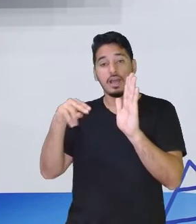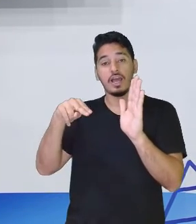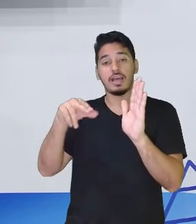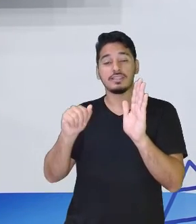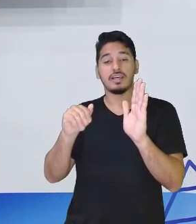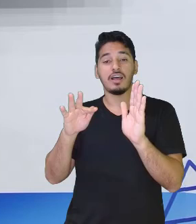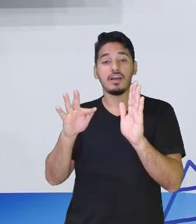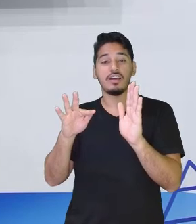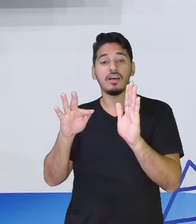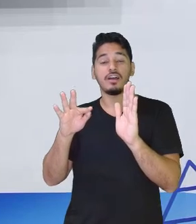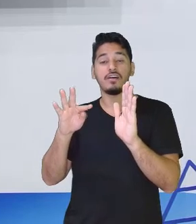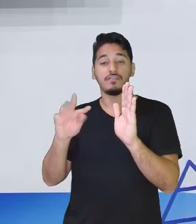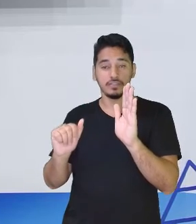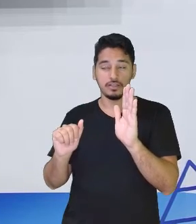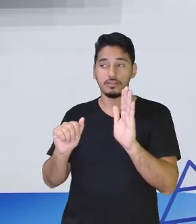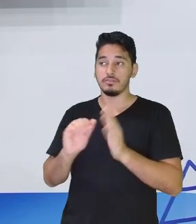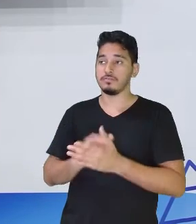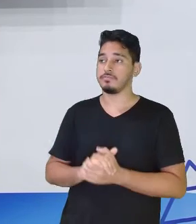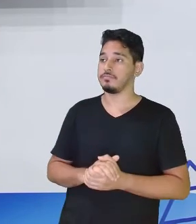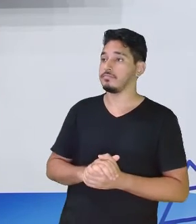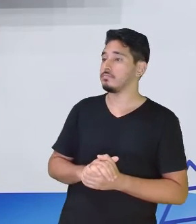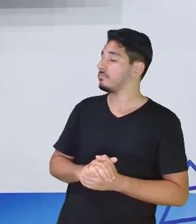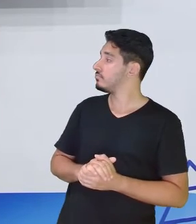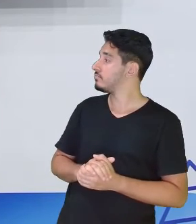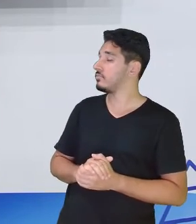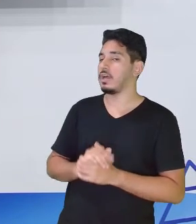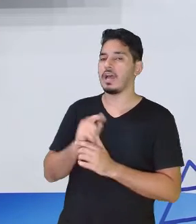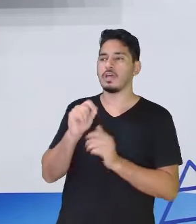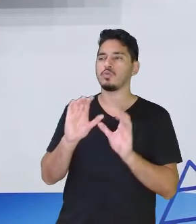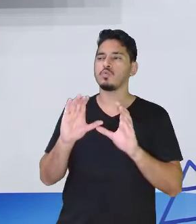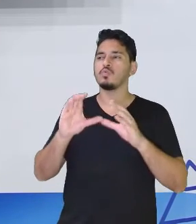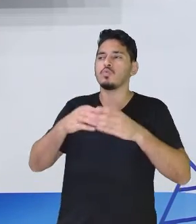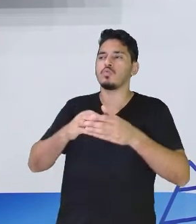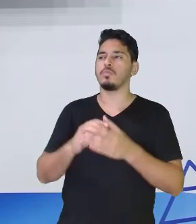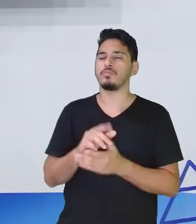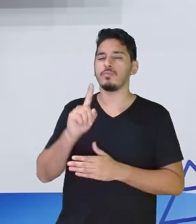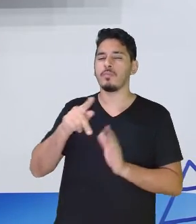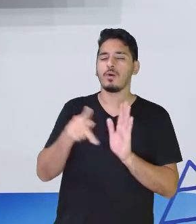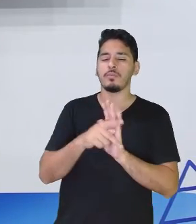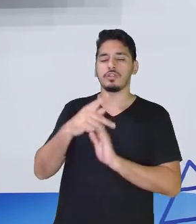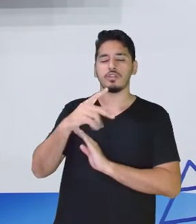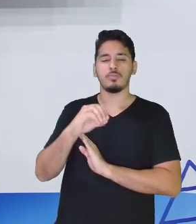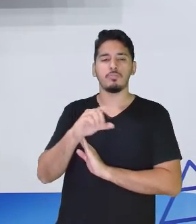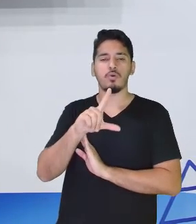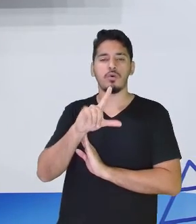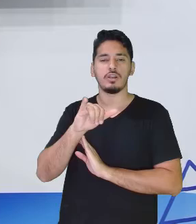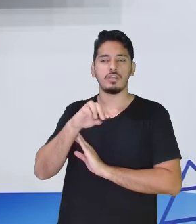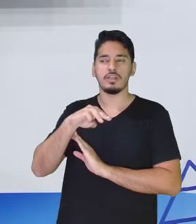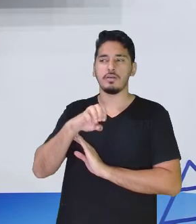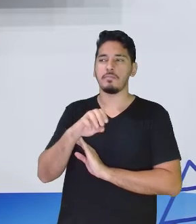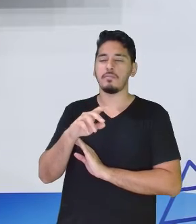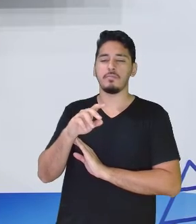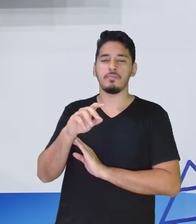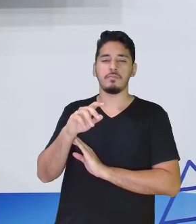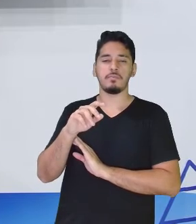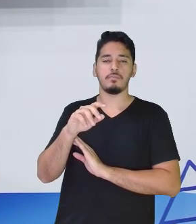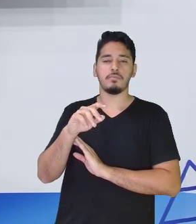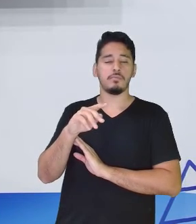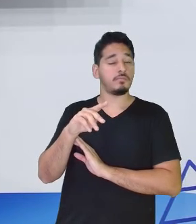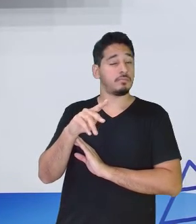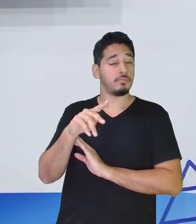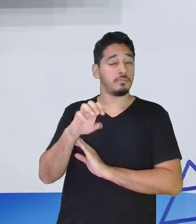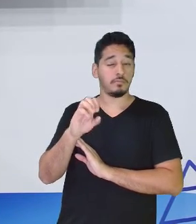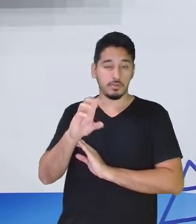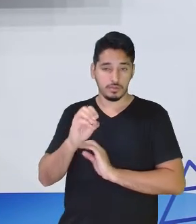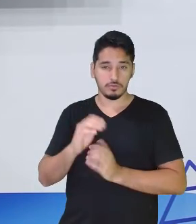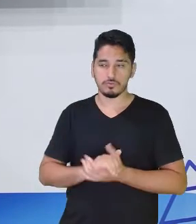pertence ao grupo dos polímeros. Vamos ver mais. Sabia que a gente pode identificar os plásticos, né?